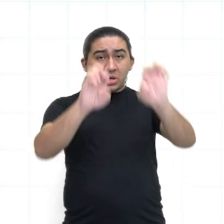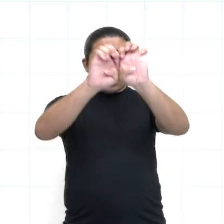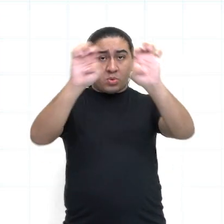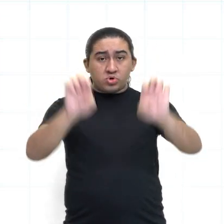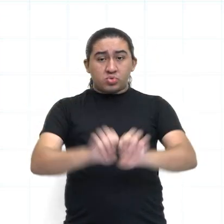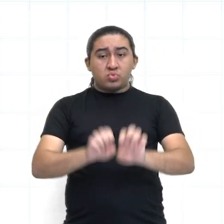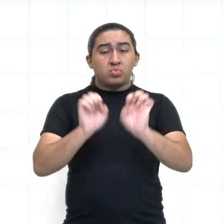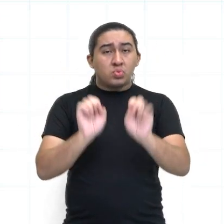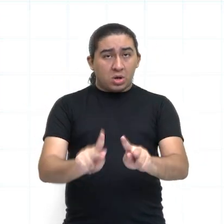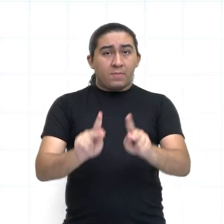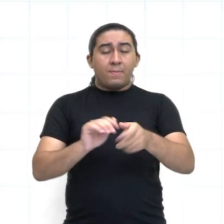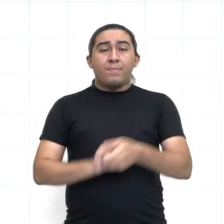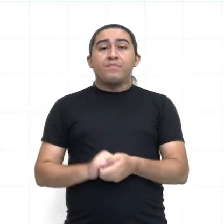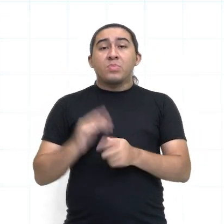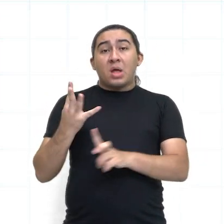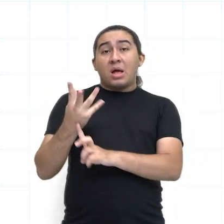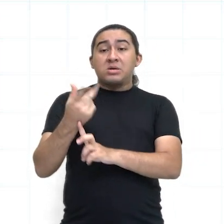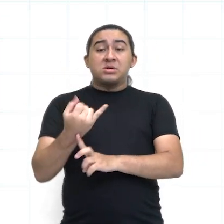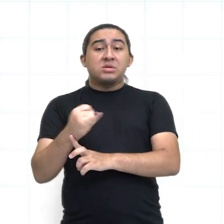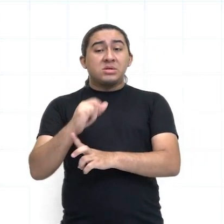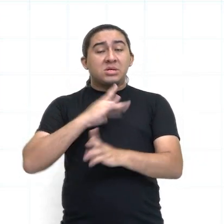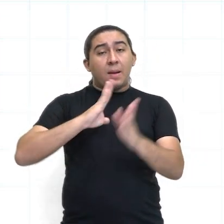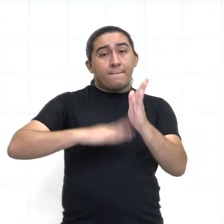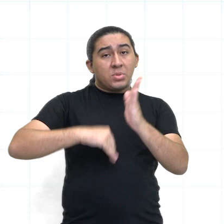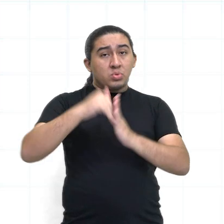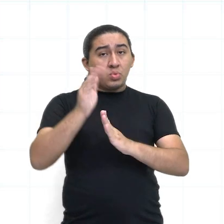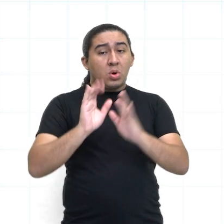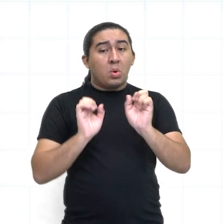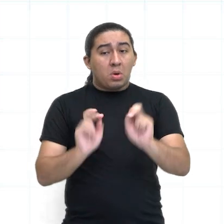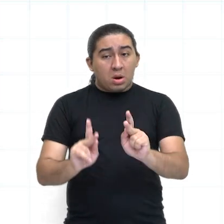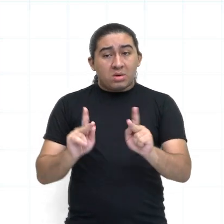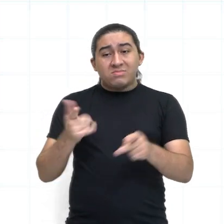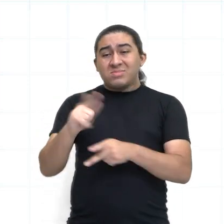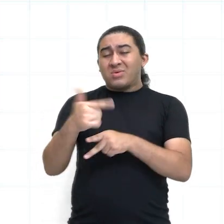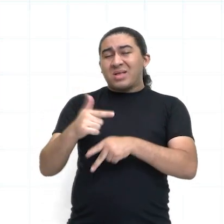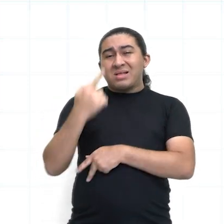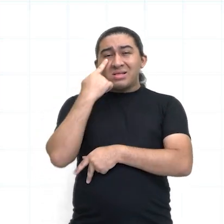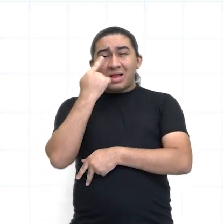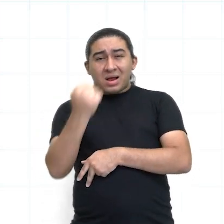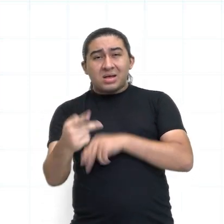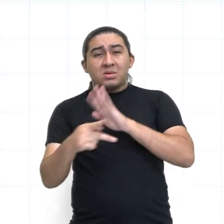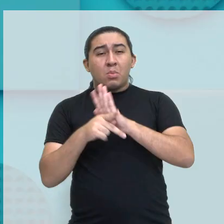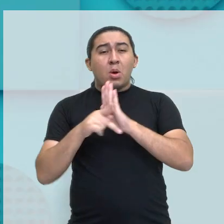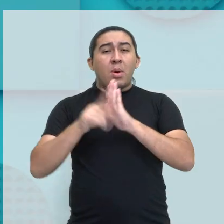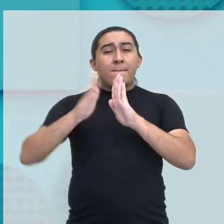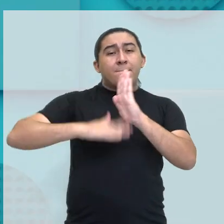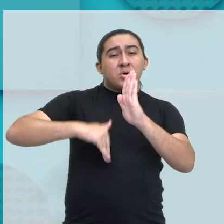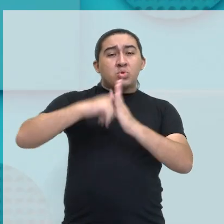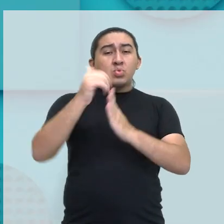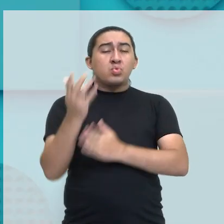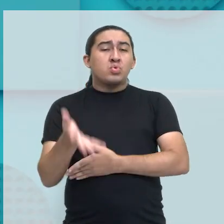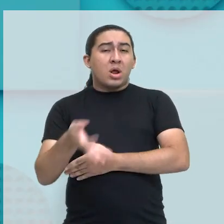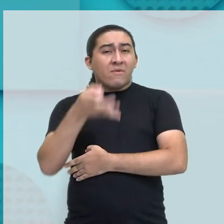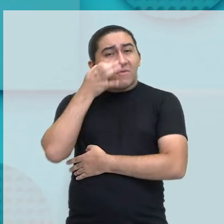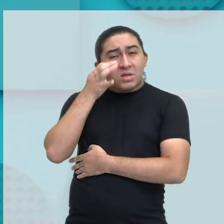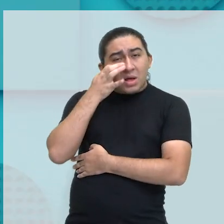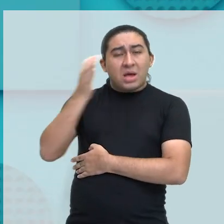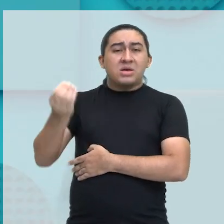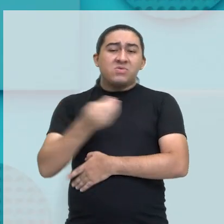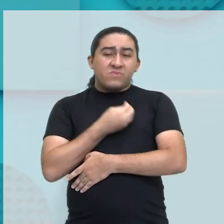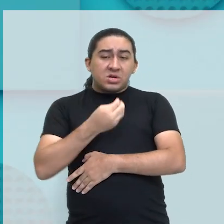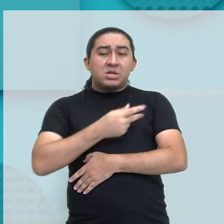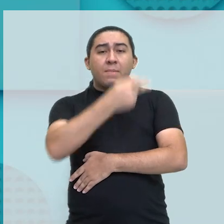seja, o artista, quando vai pintar uma obra minimalista, ele não está interessado em retratar a realidade,